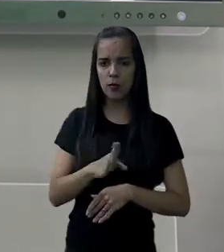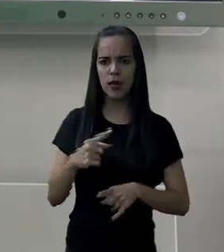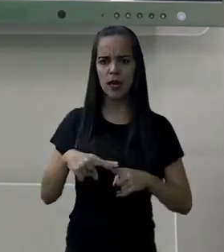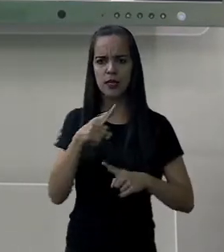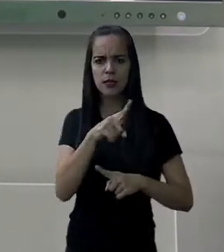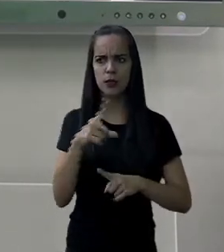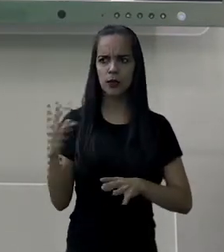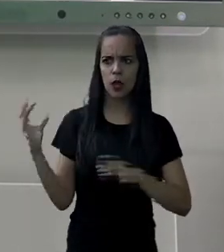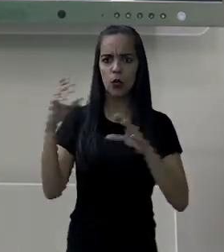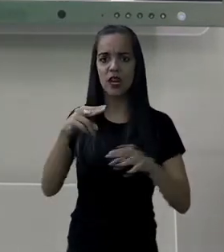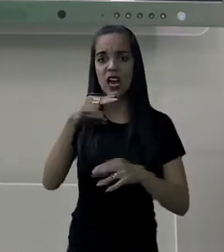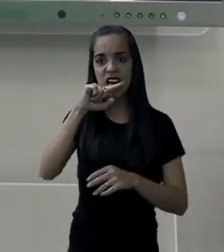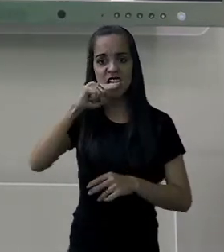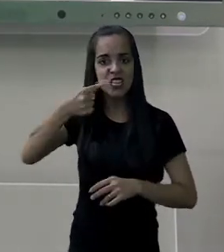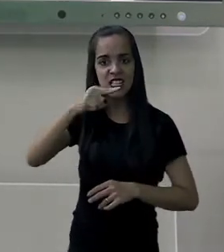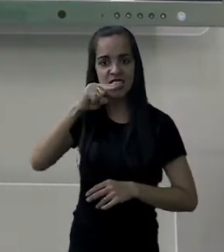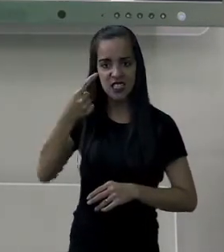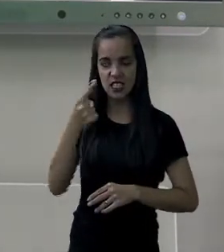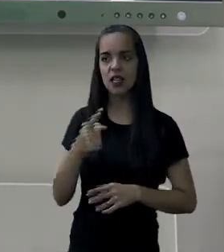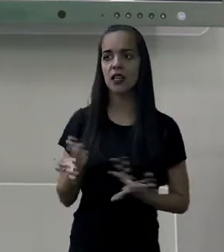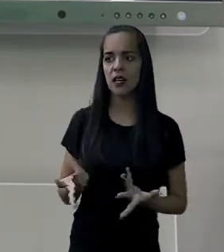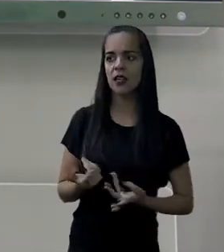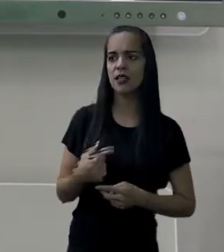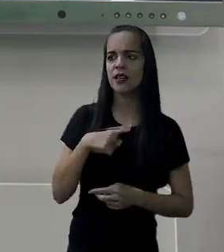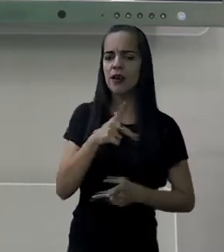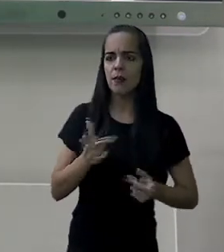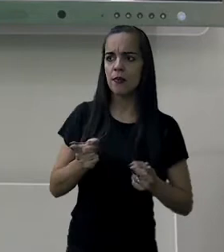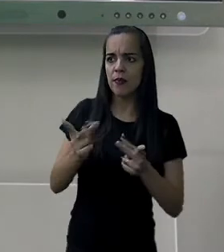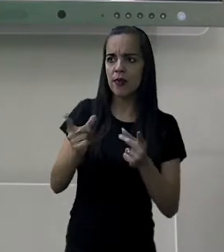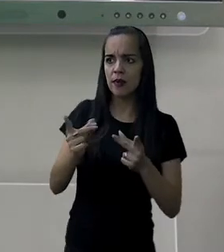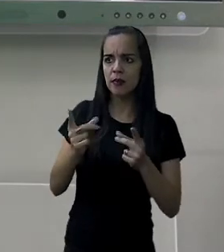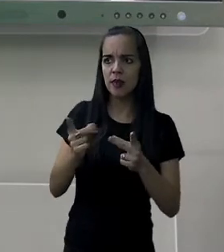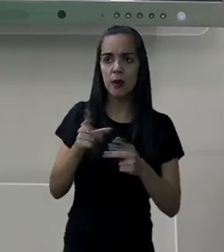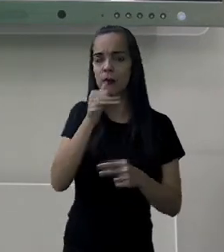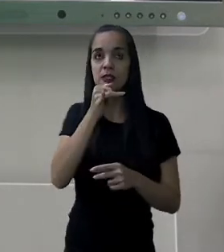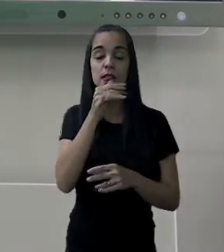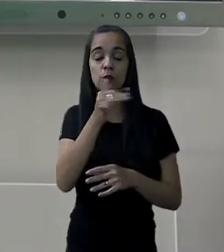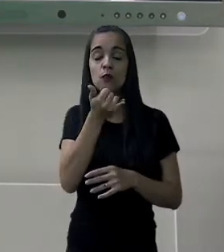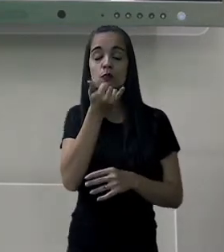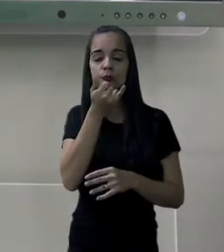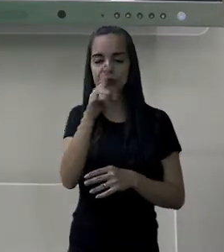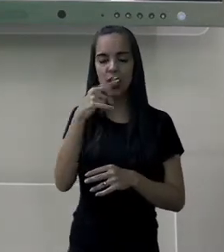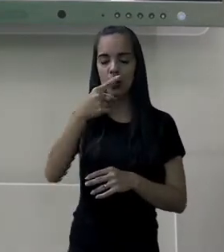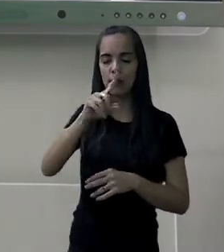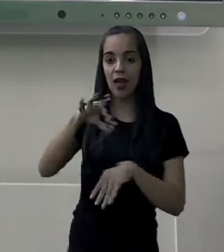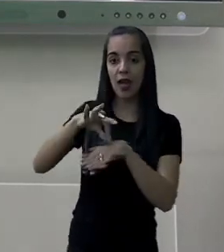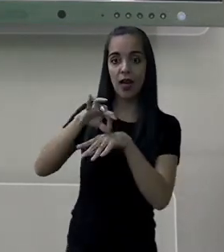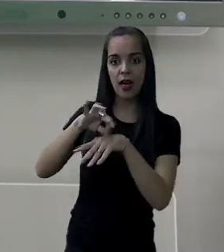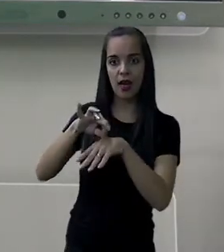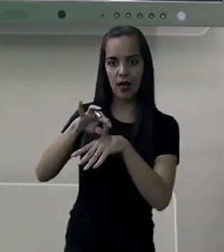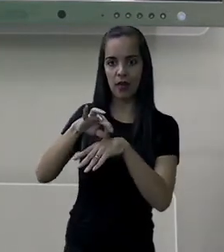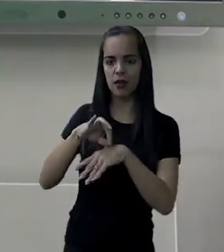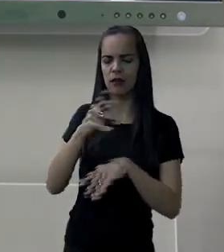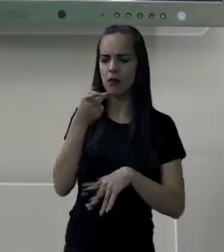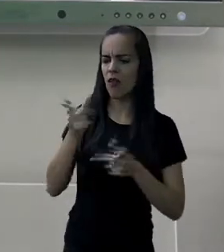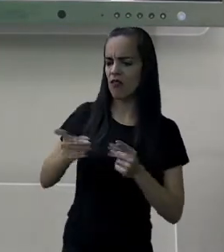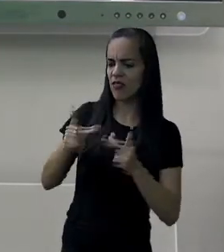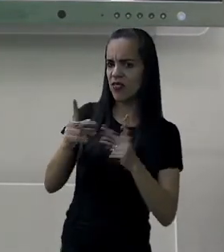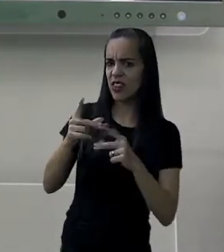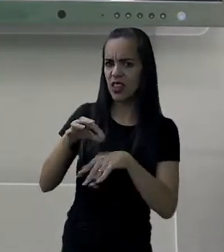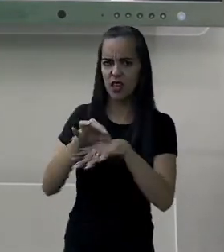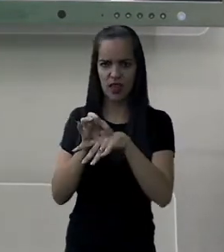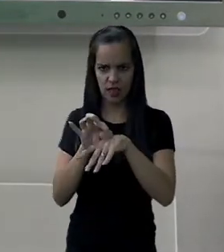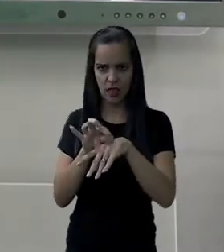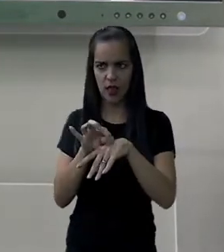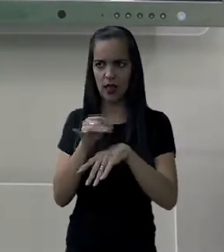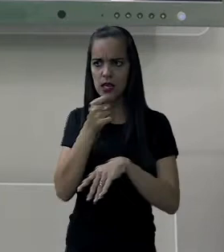carne. E um contrato para vender carne para a União Europeia não é um contrato para vender carne para